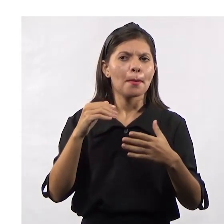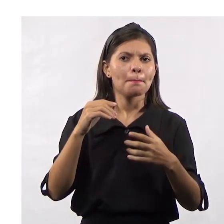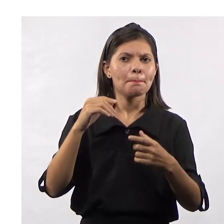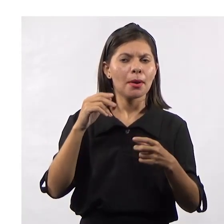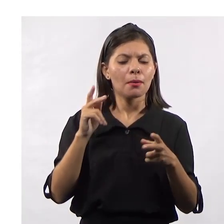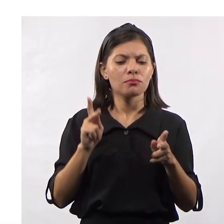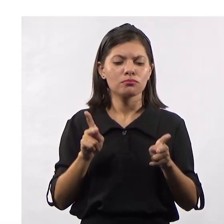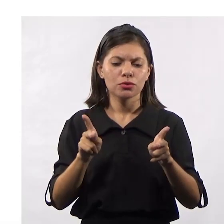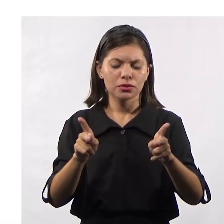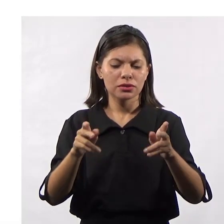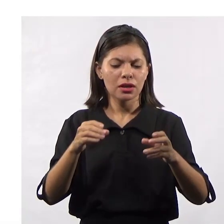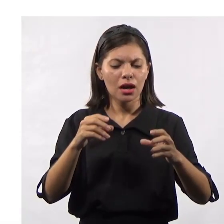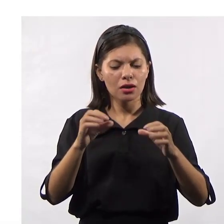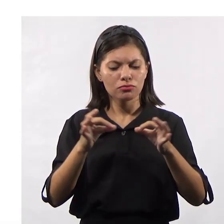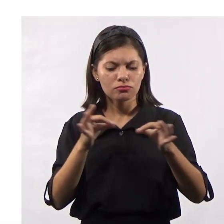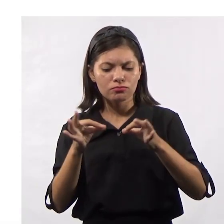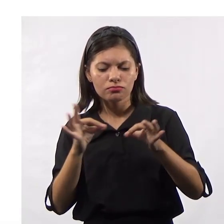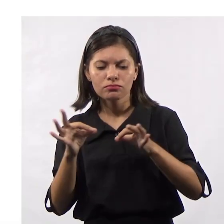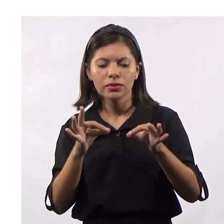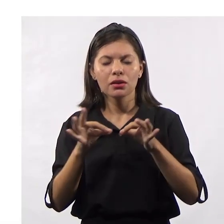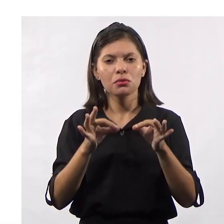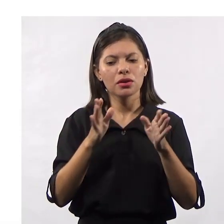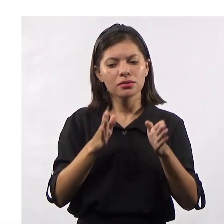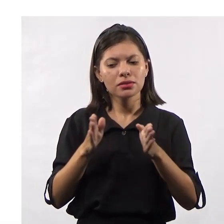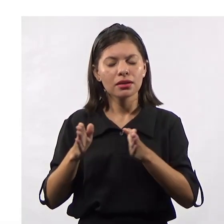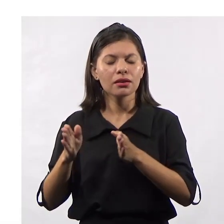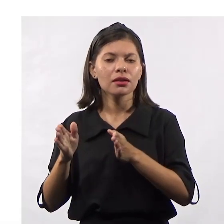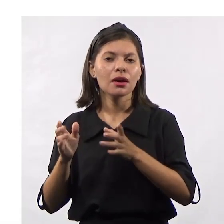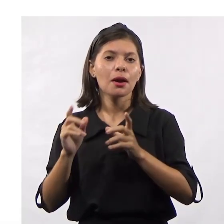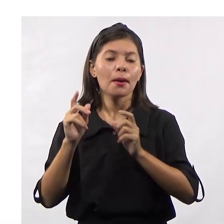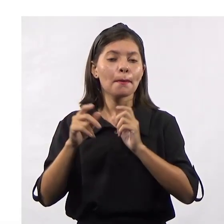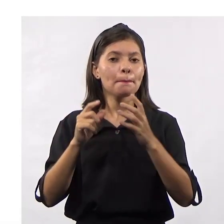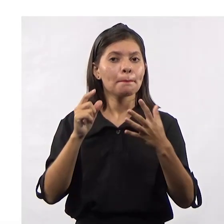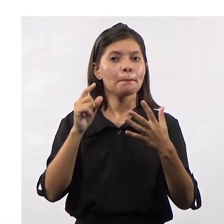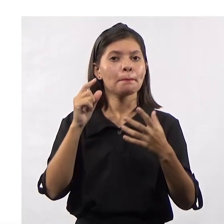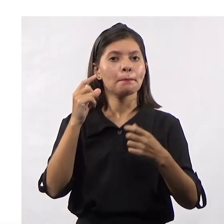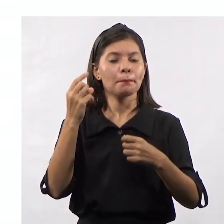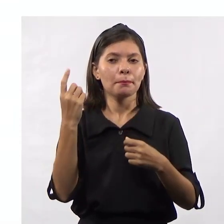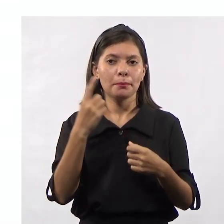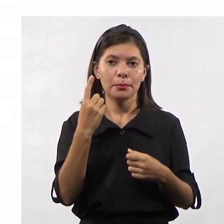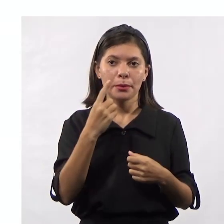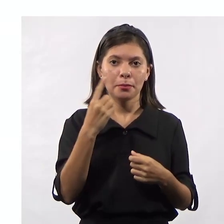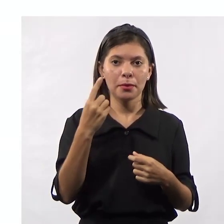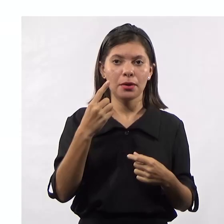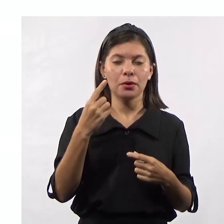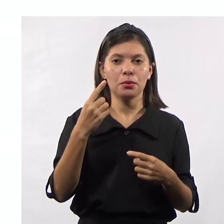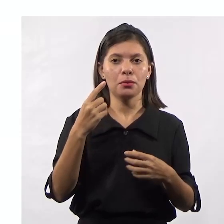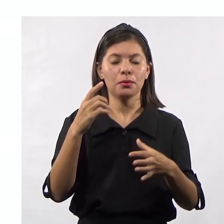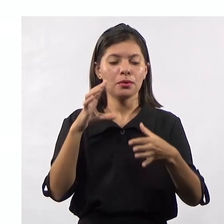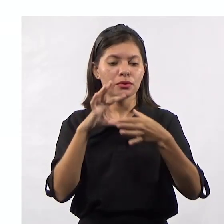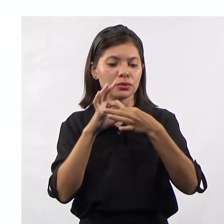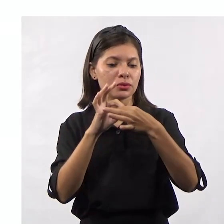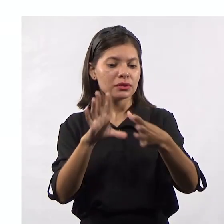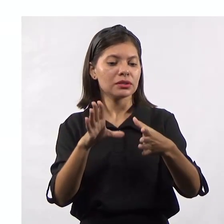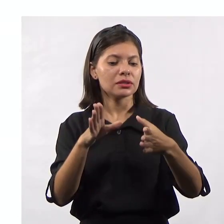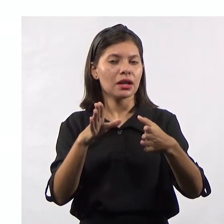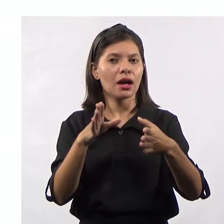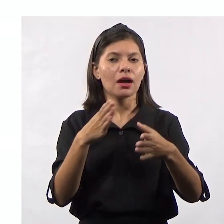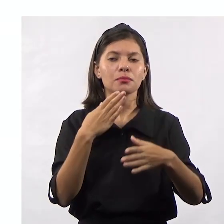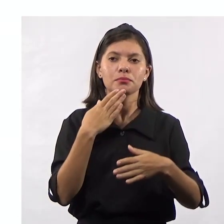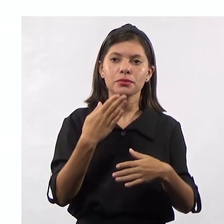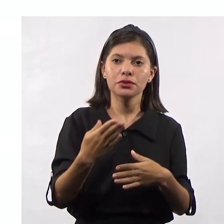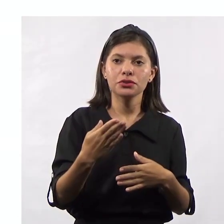deve fazer. Então, primeiro, a gente vai fazer uma requisição do objeto ou solicitação da contratação, que